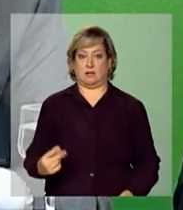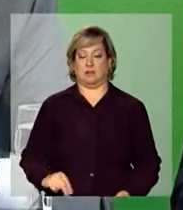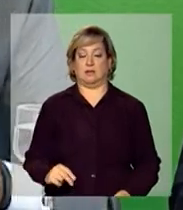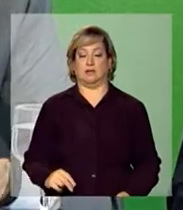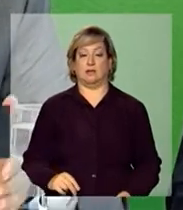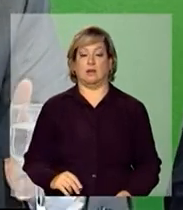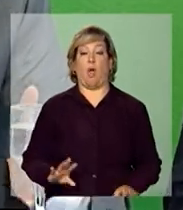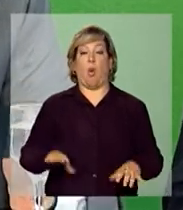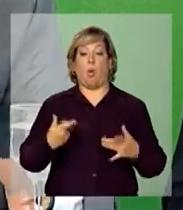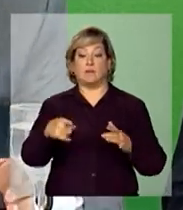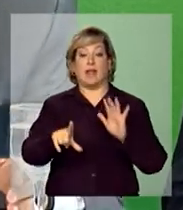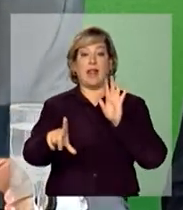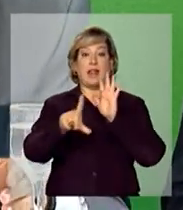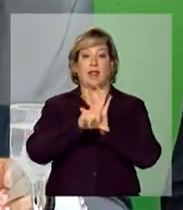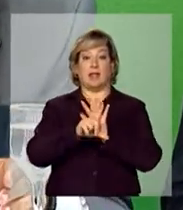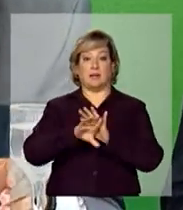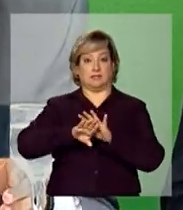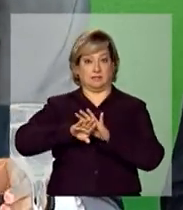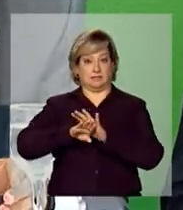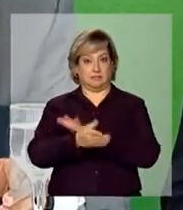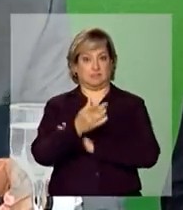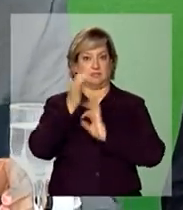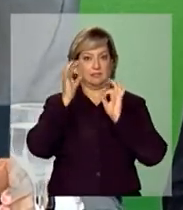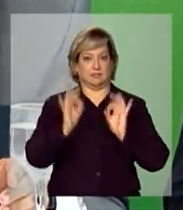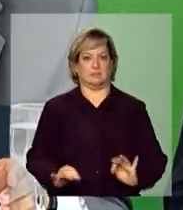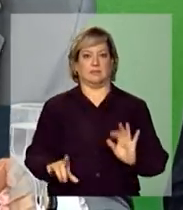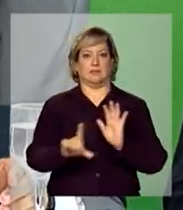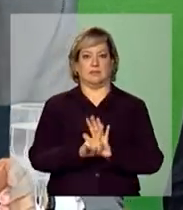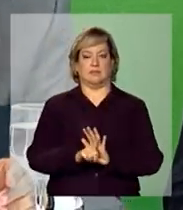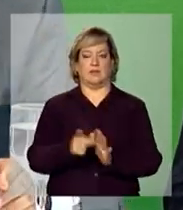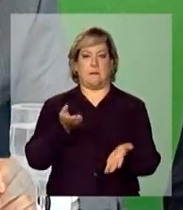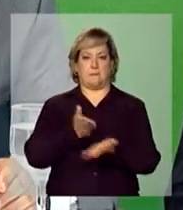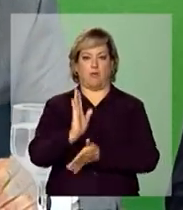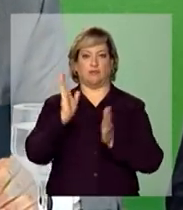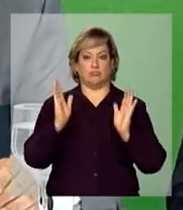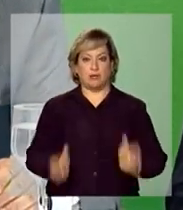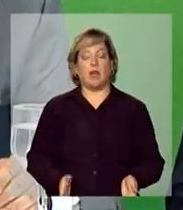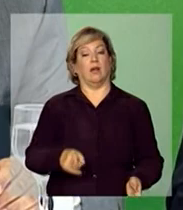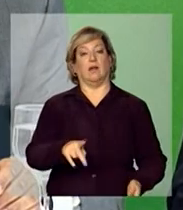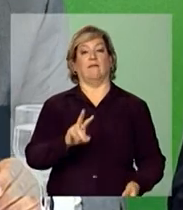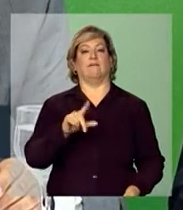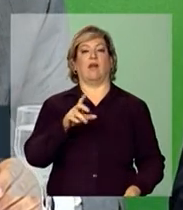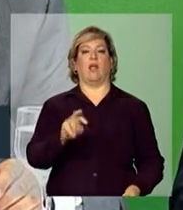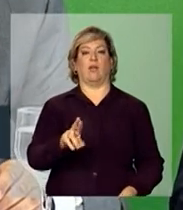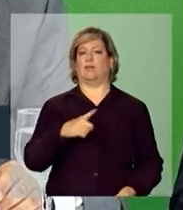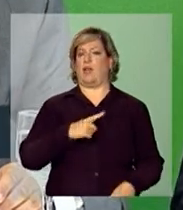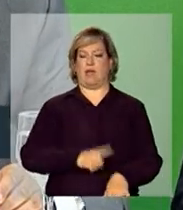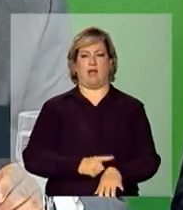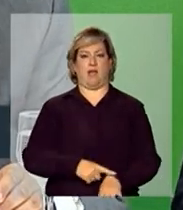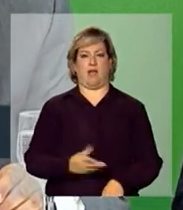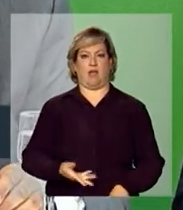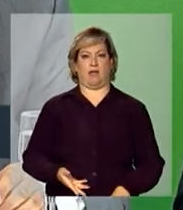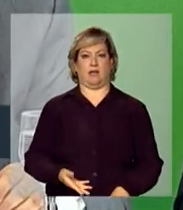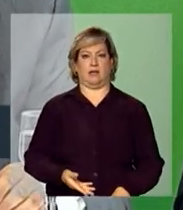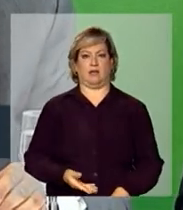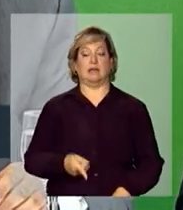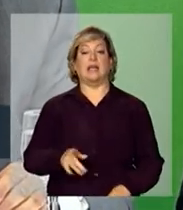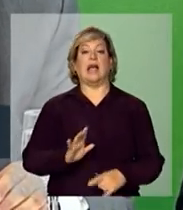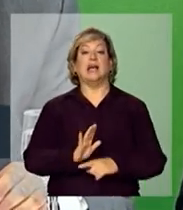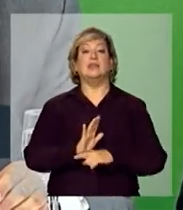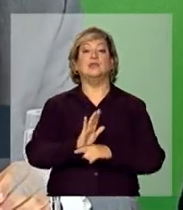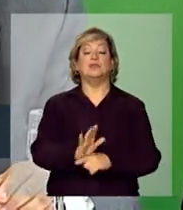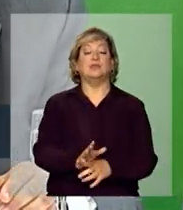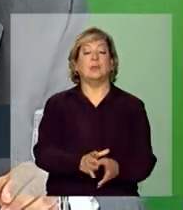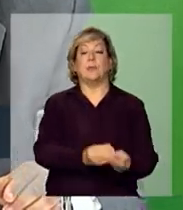partir do momento que a lei for aprovada e essa por exemplo incide imediatamente feito o acordo Vale como título executivo isso tem imediato já desafoga